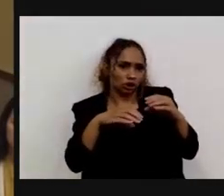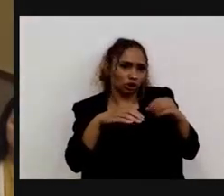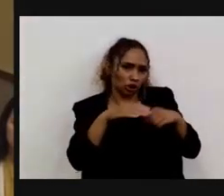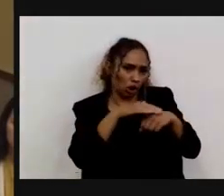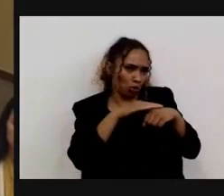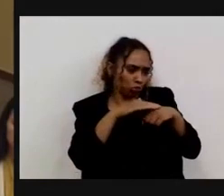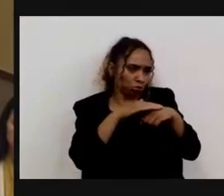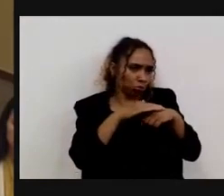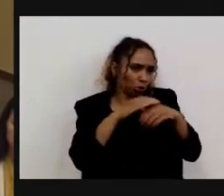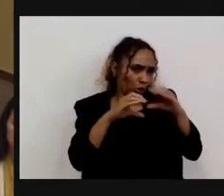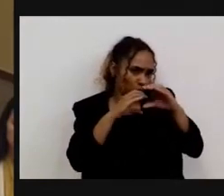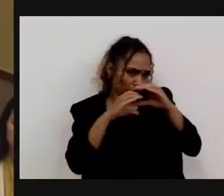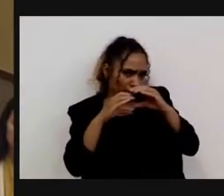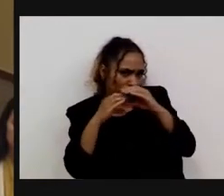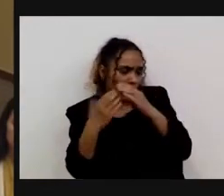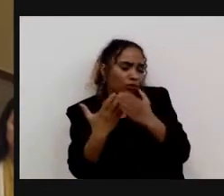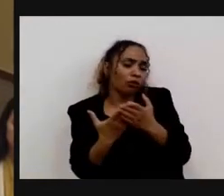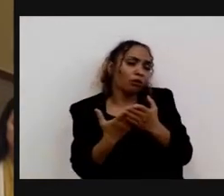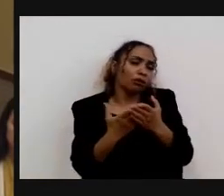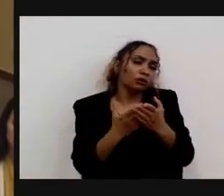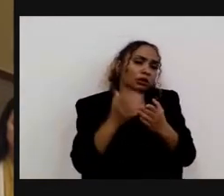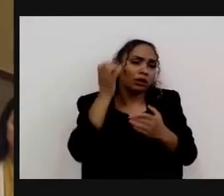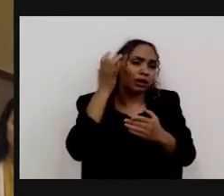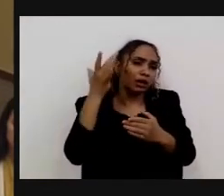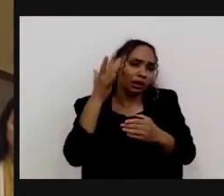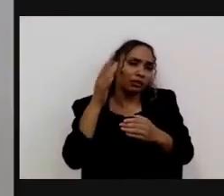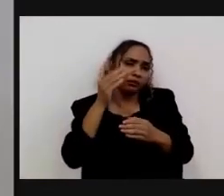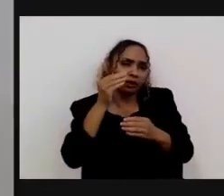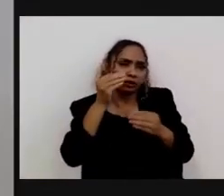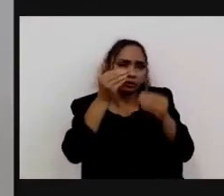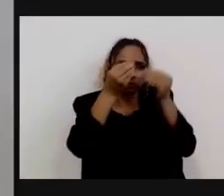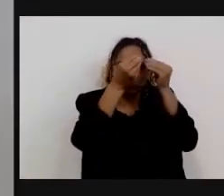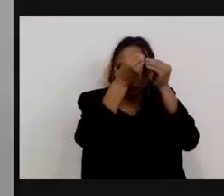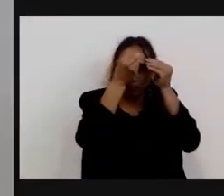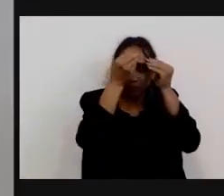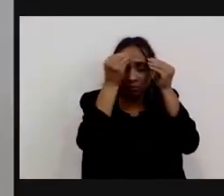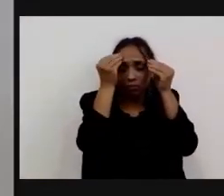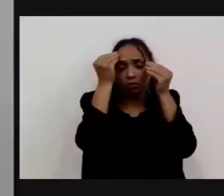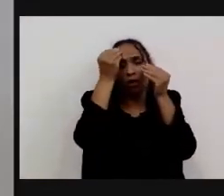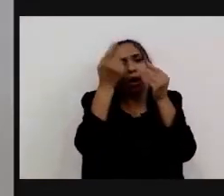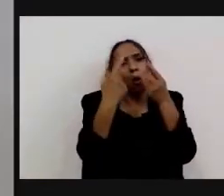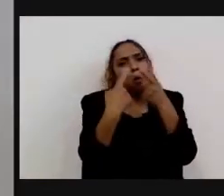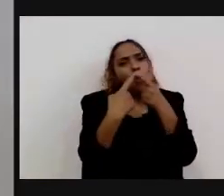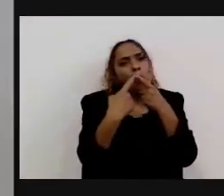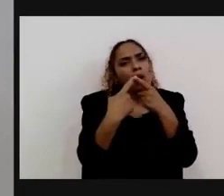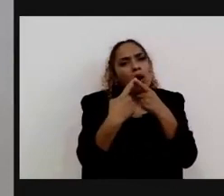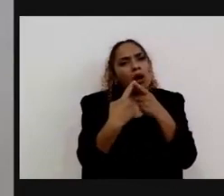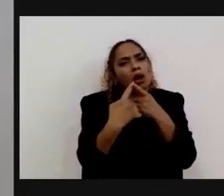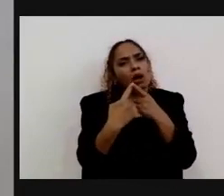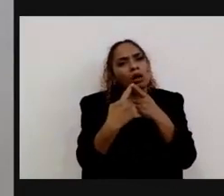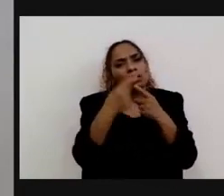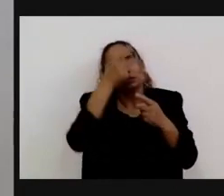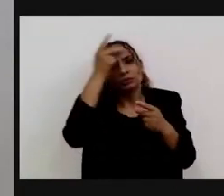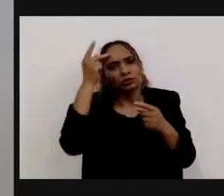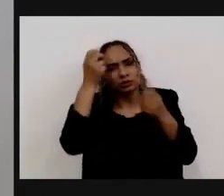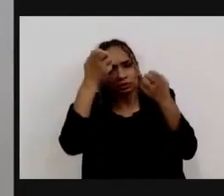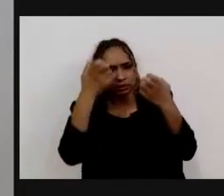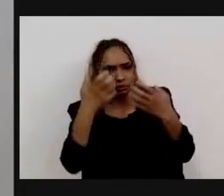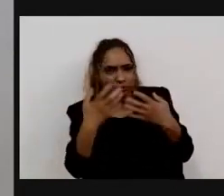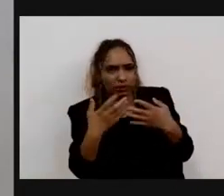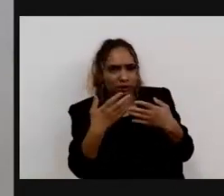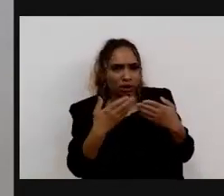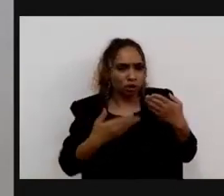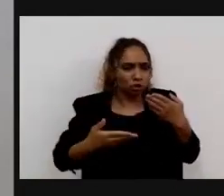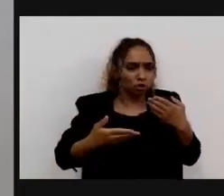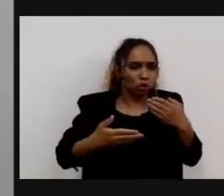dos nossos vieses né e é muito mais fácil preencher aquelas lacunas porque as pessoas estão falando exatamente a gente já se